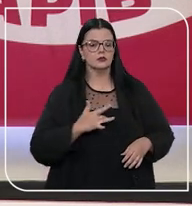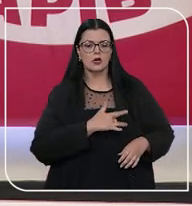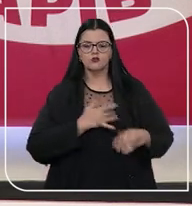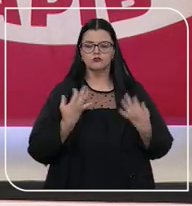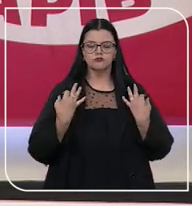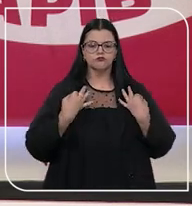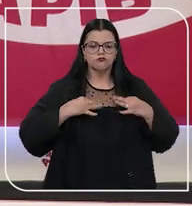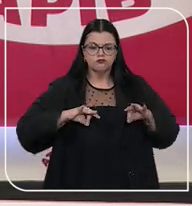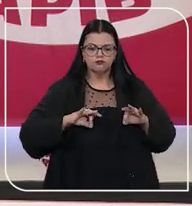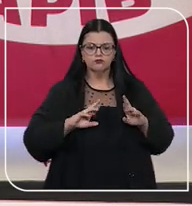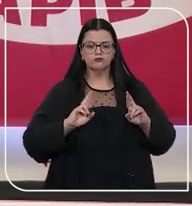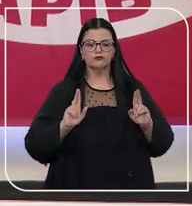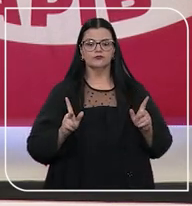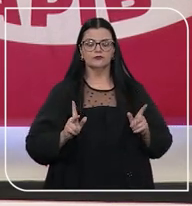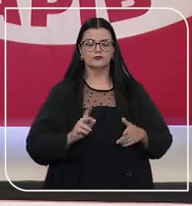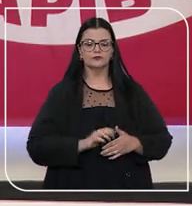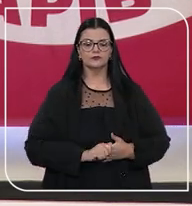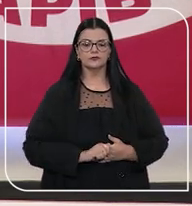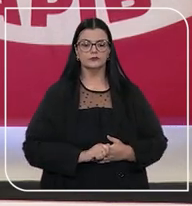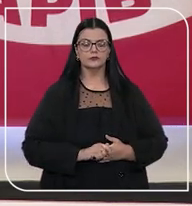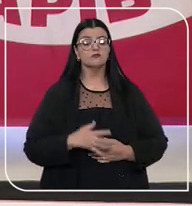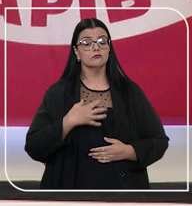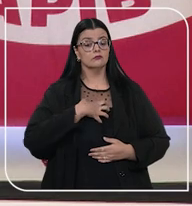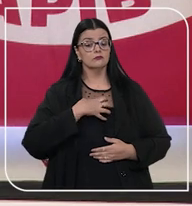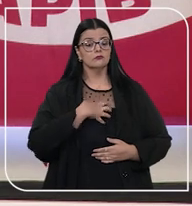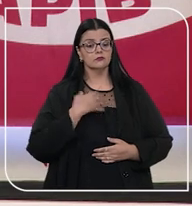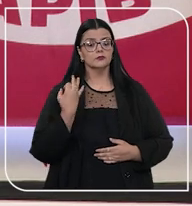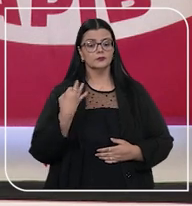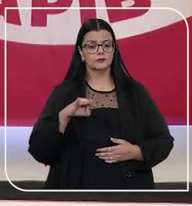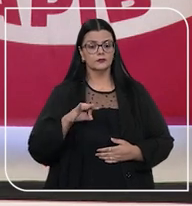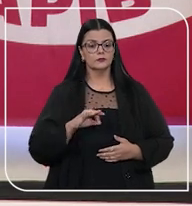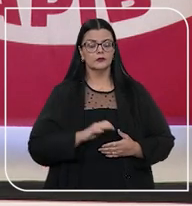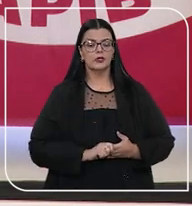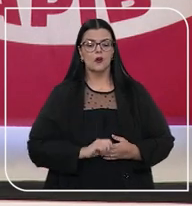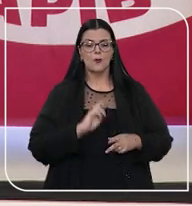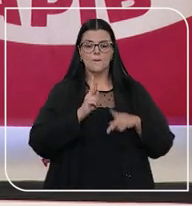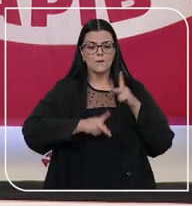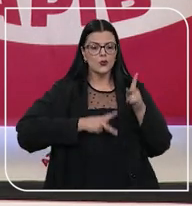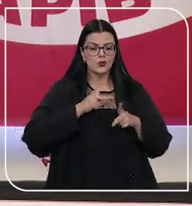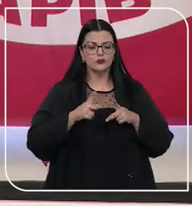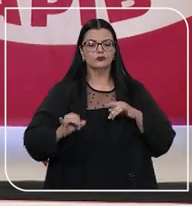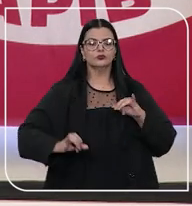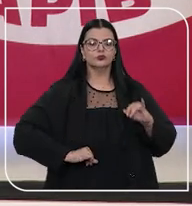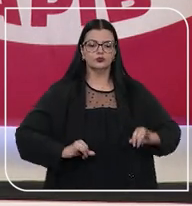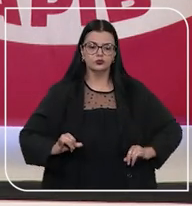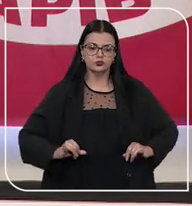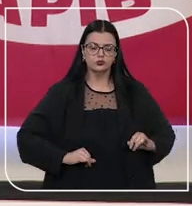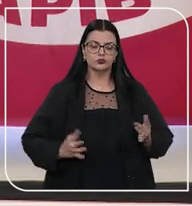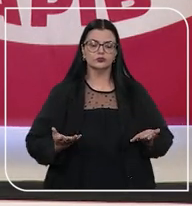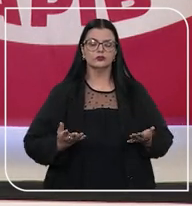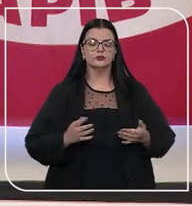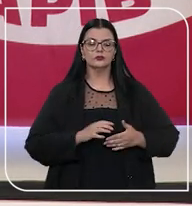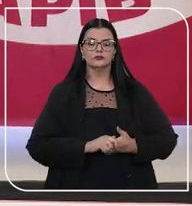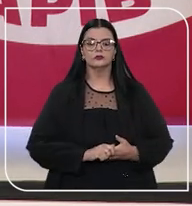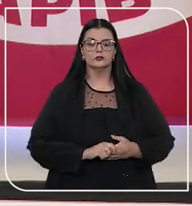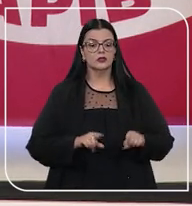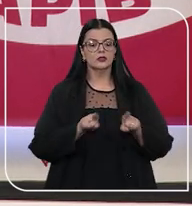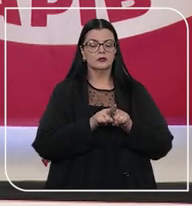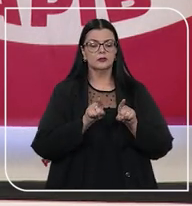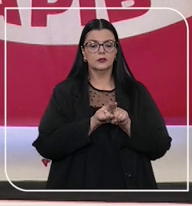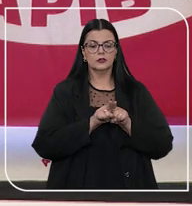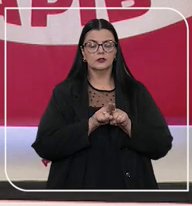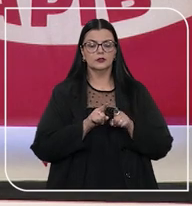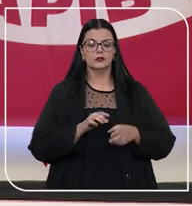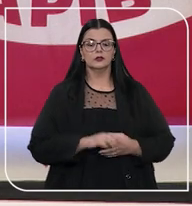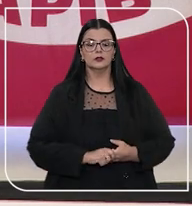saúde, de maneira diferenciada, sem sombra de dúvida, esses povos sofrem cotidianamente, mas